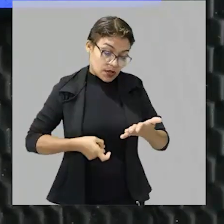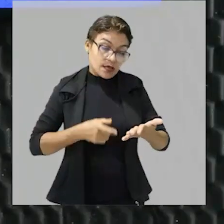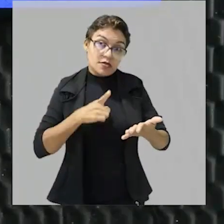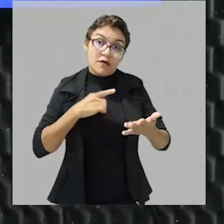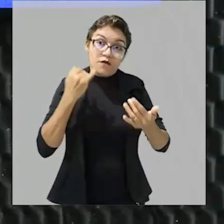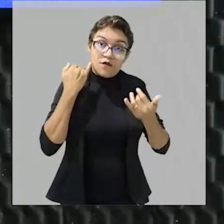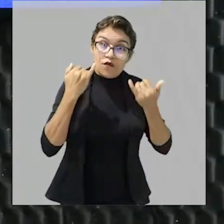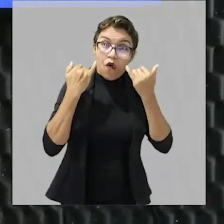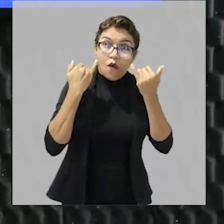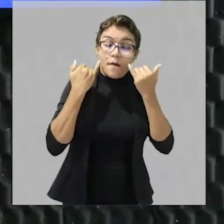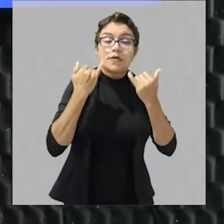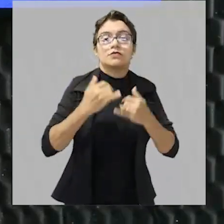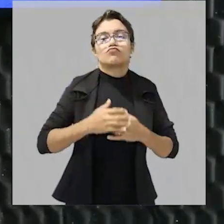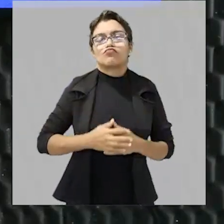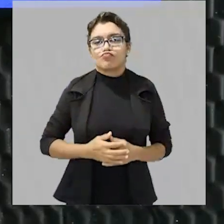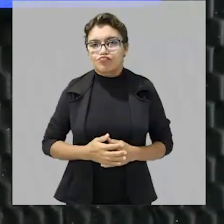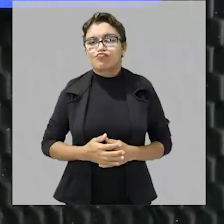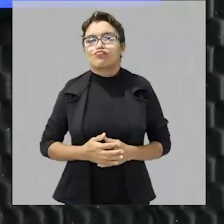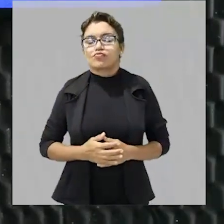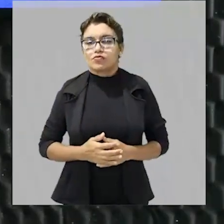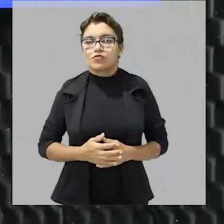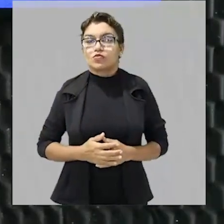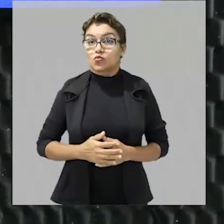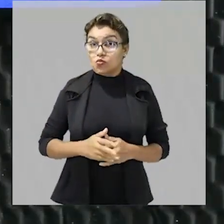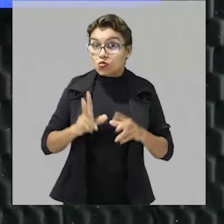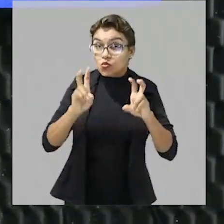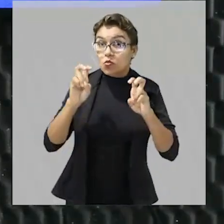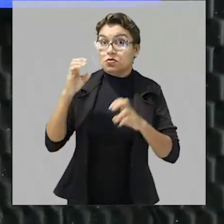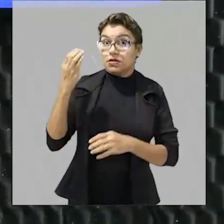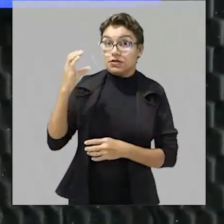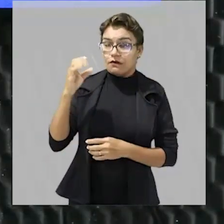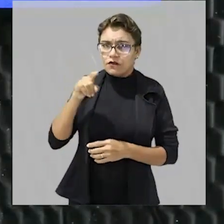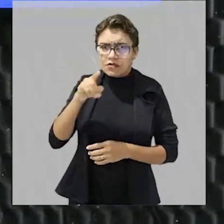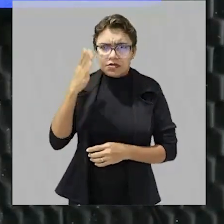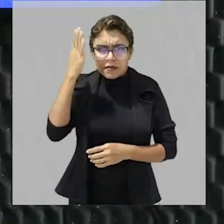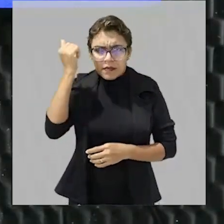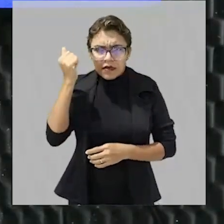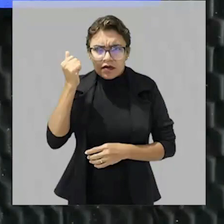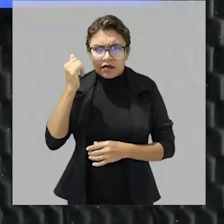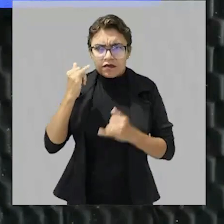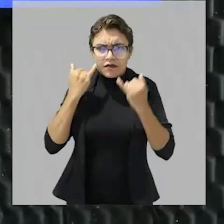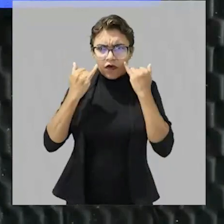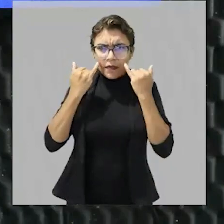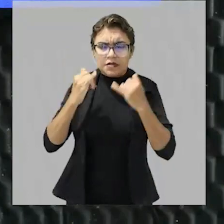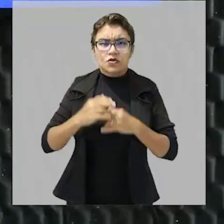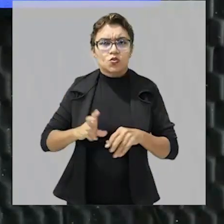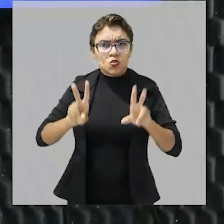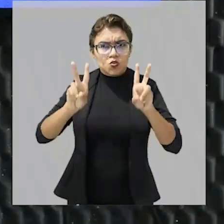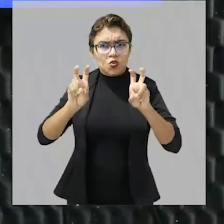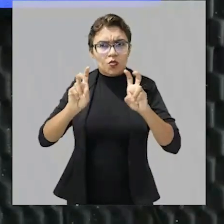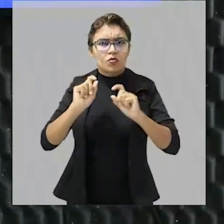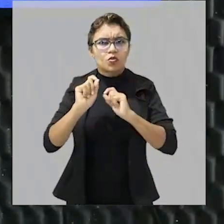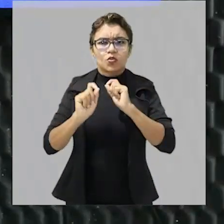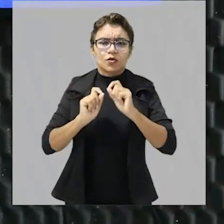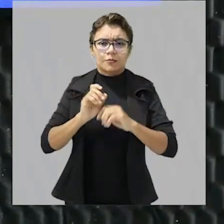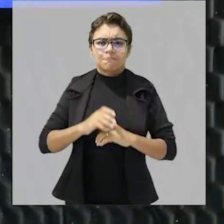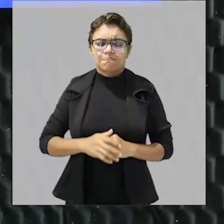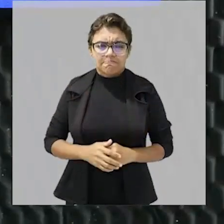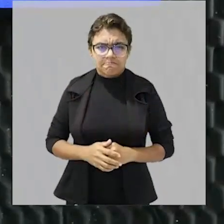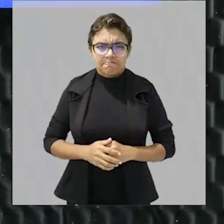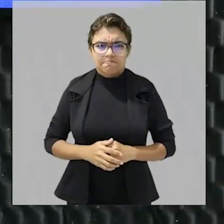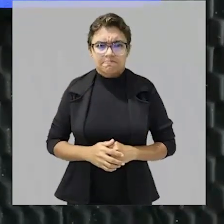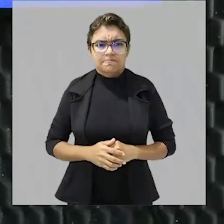tua atenção para aqui, ó, biólogos evolucionistas. Aí eu vou lembrar de quê? Da teoria